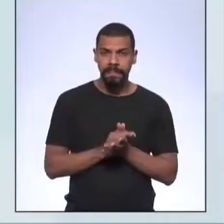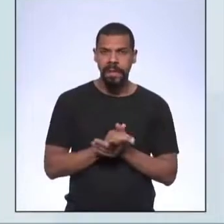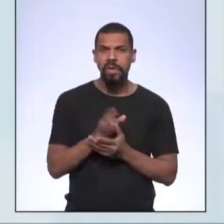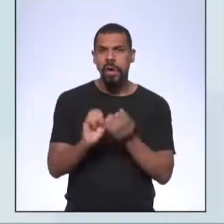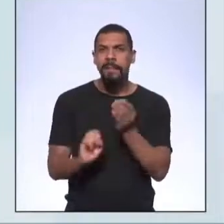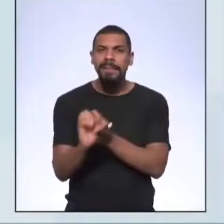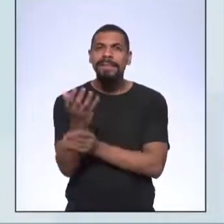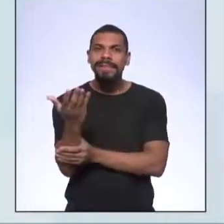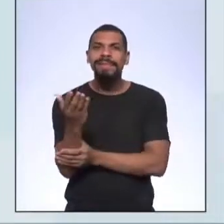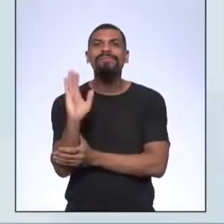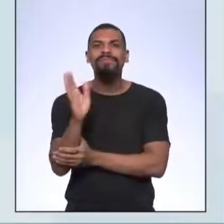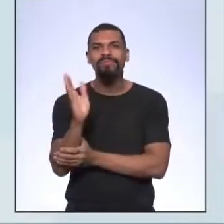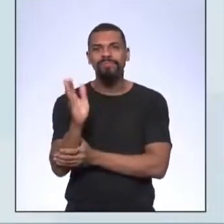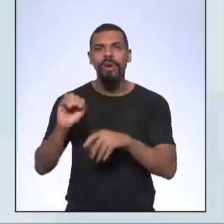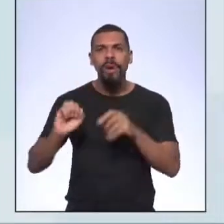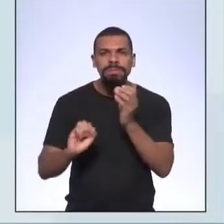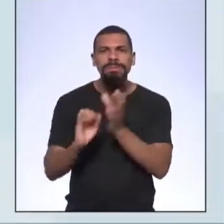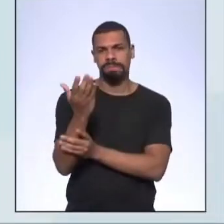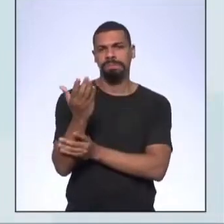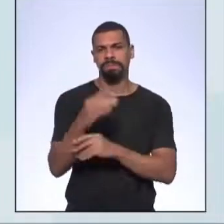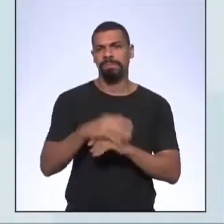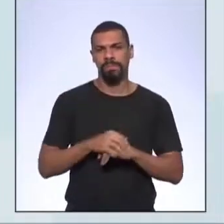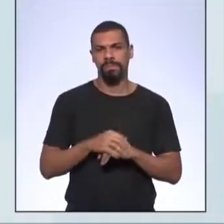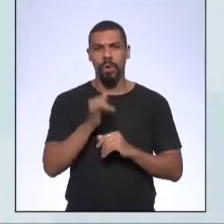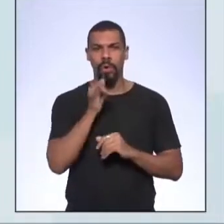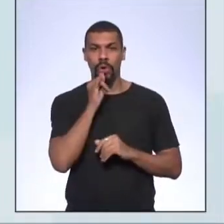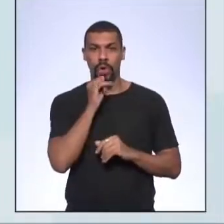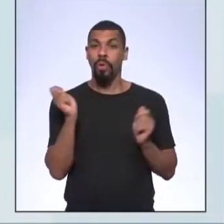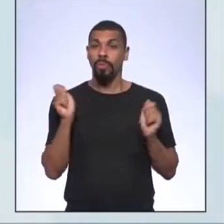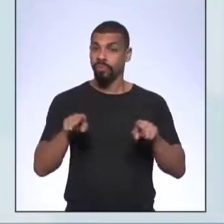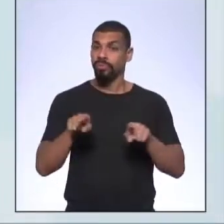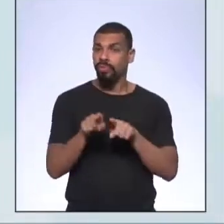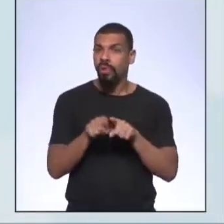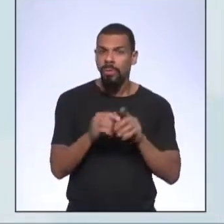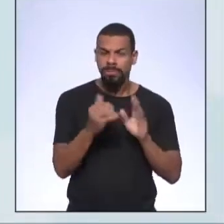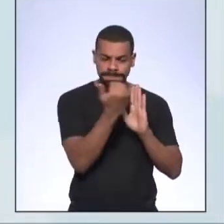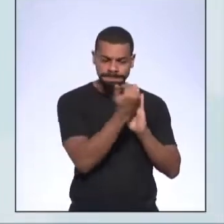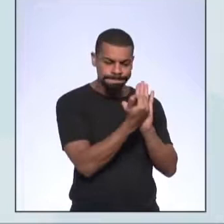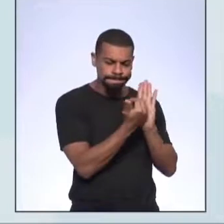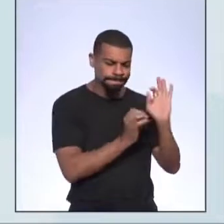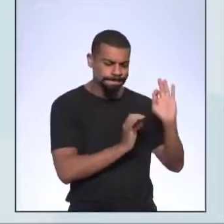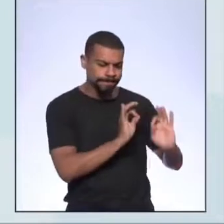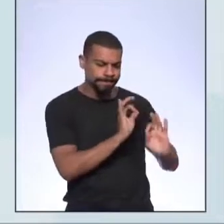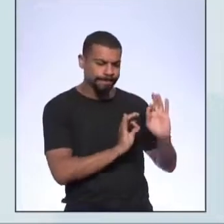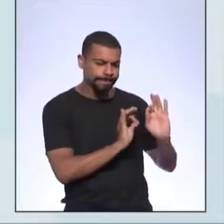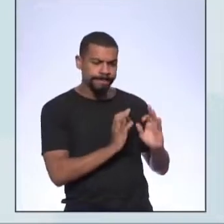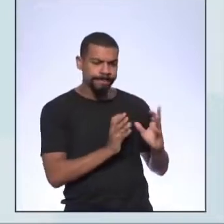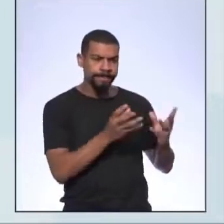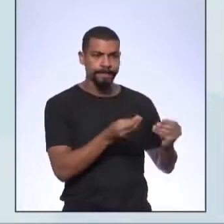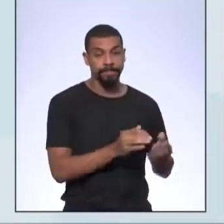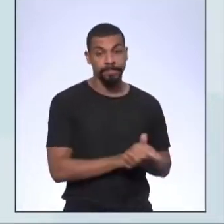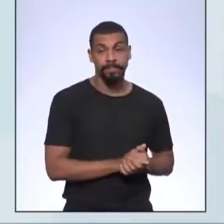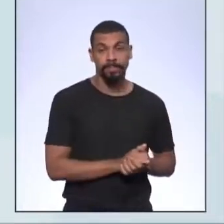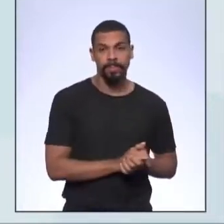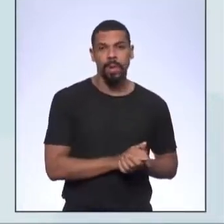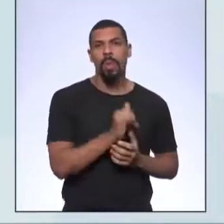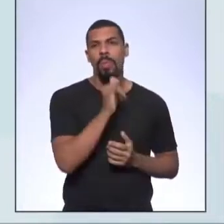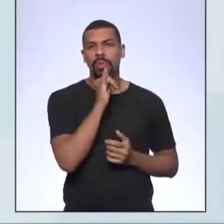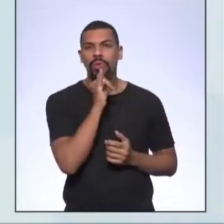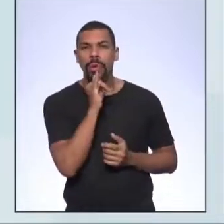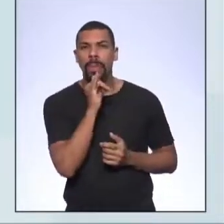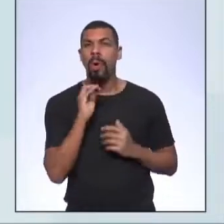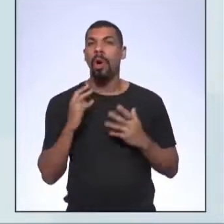o processo de criação propriamente dito tá em que o efetuou o controle e o ajuste das Nações então a